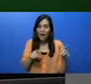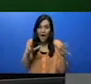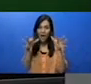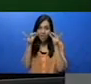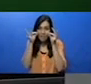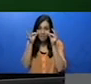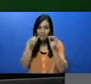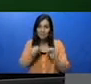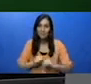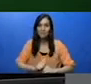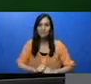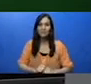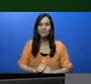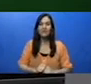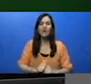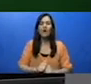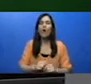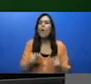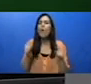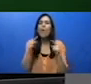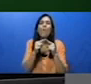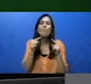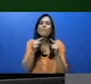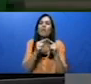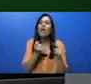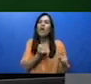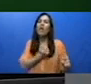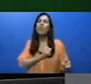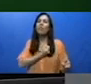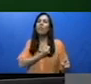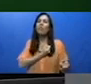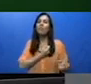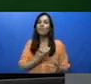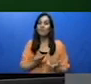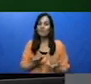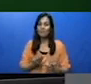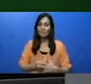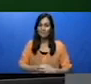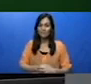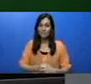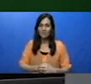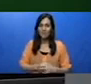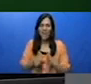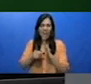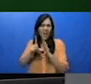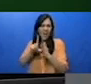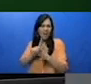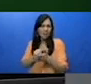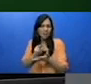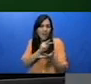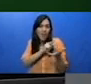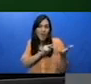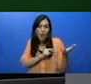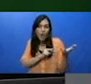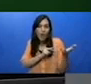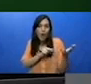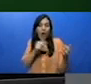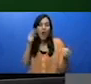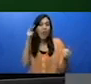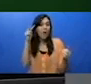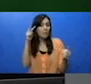atenção. Combinar algarismos. Antes da leitura, nós vamos conversar um pouquinho, tá? Bem